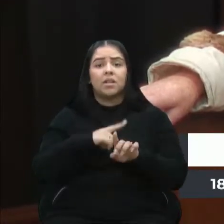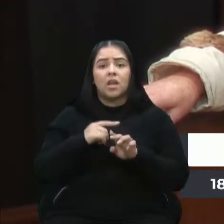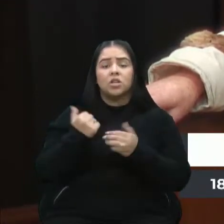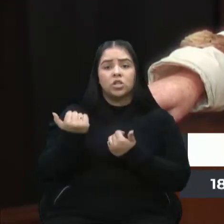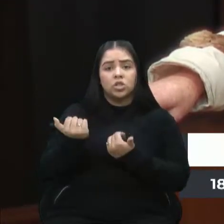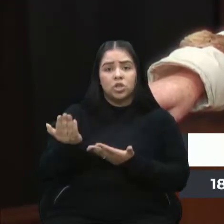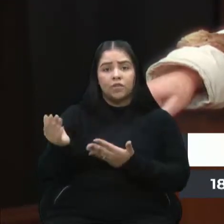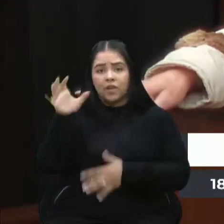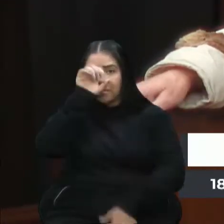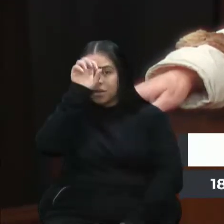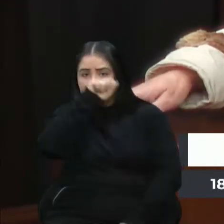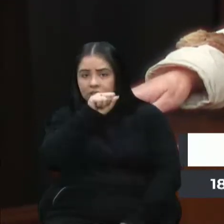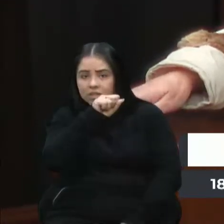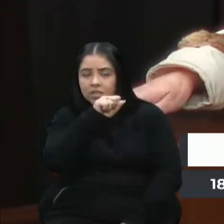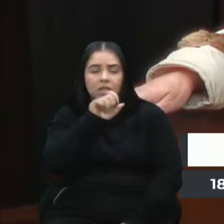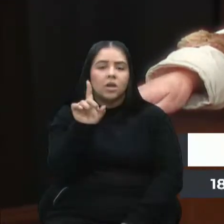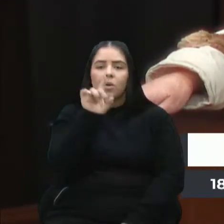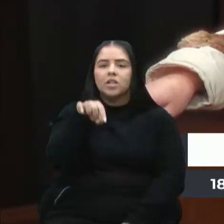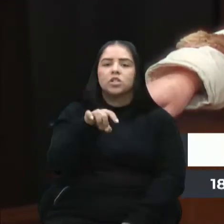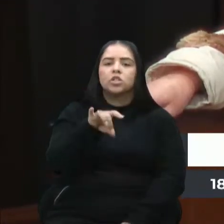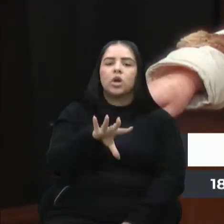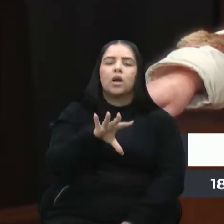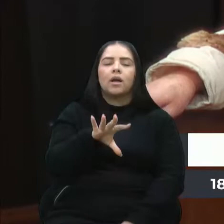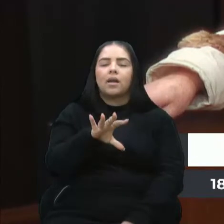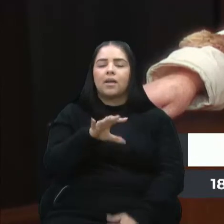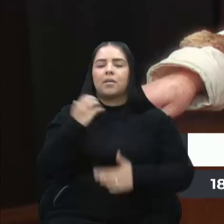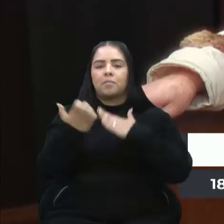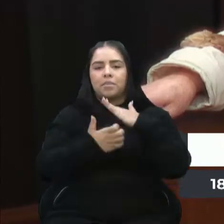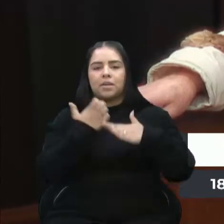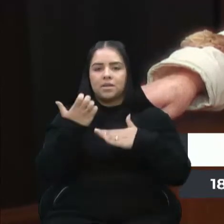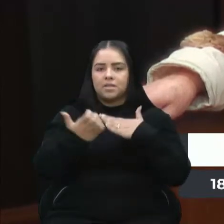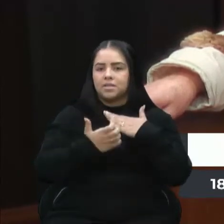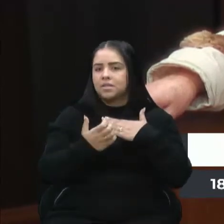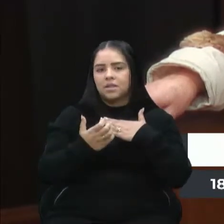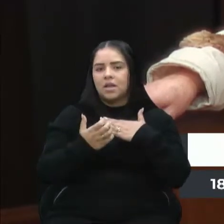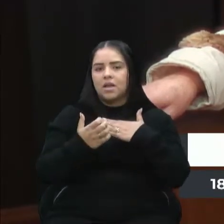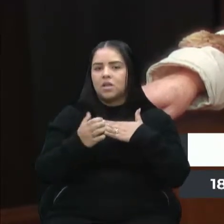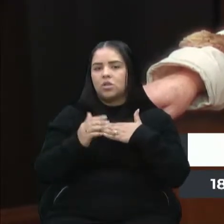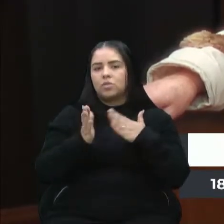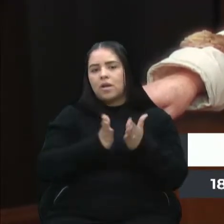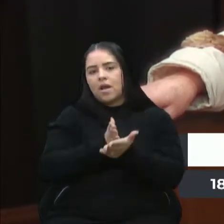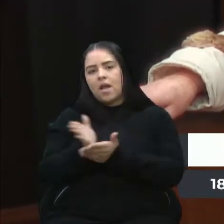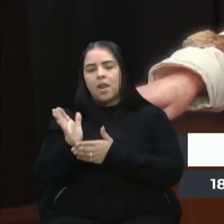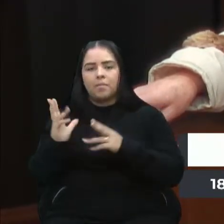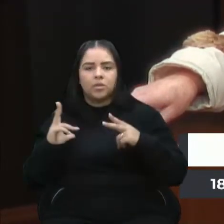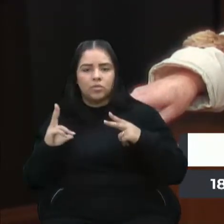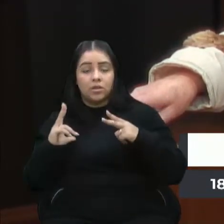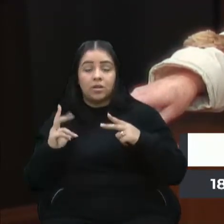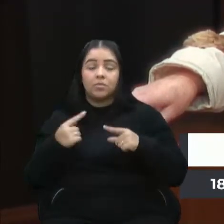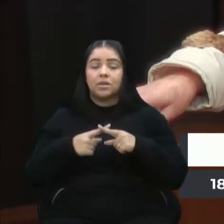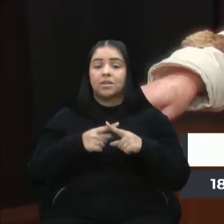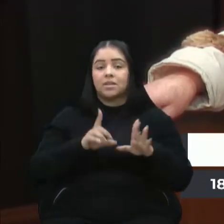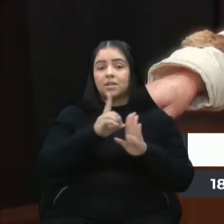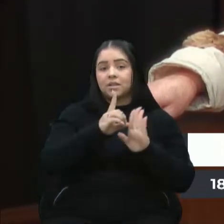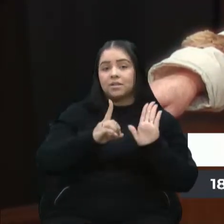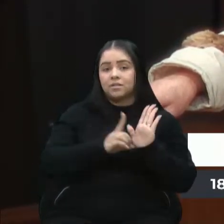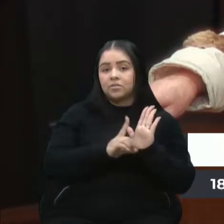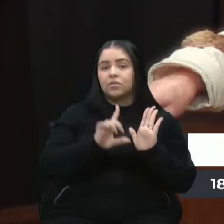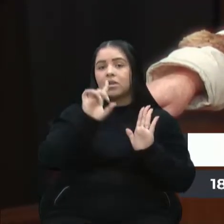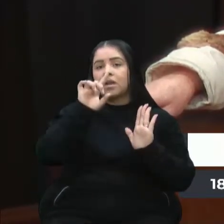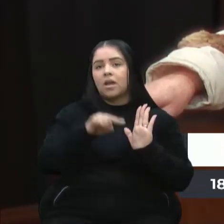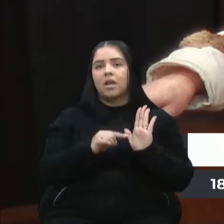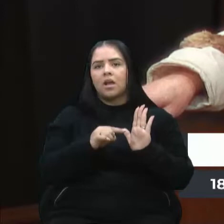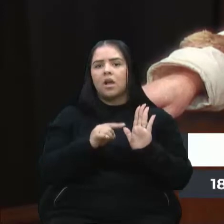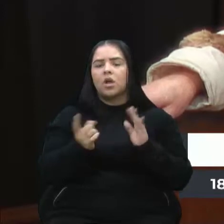só as empresas, iniciativa privada. Então, esse decreto, essa medida provisória, vem na contramão